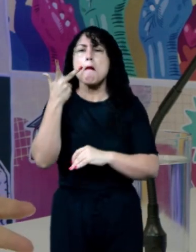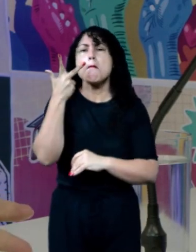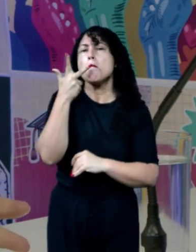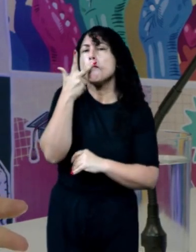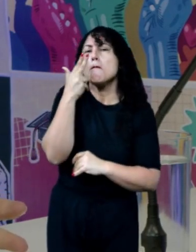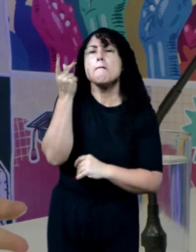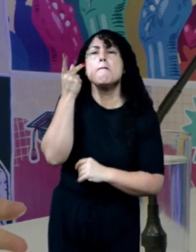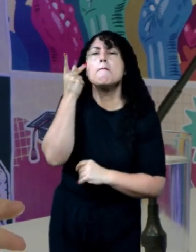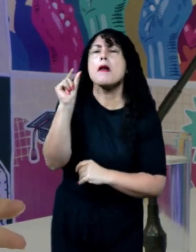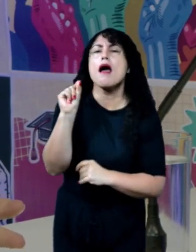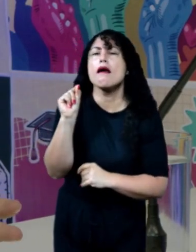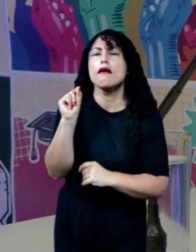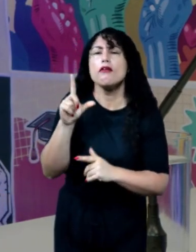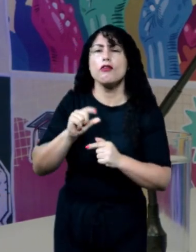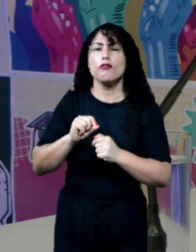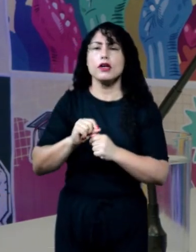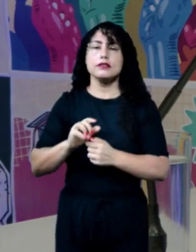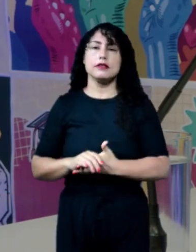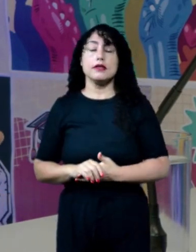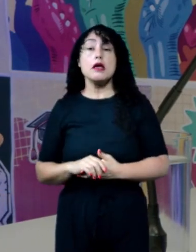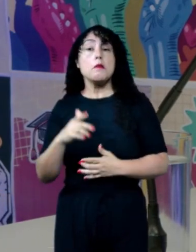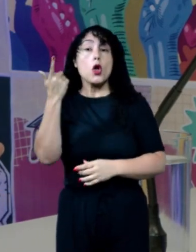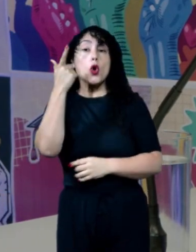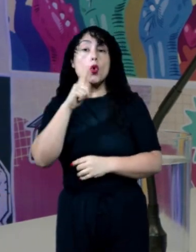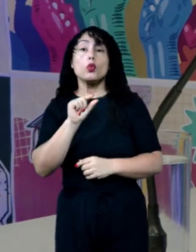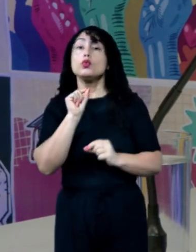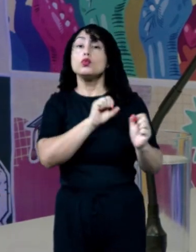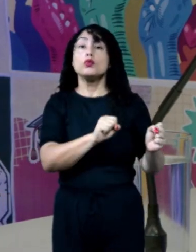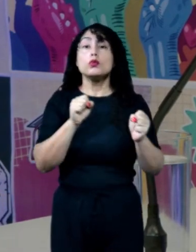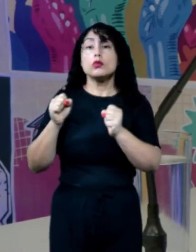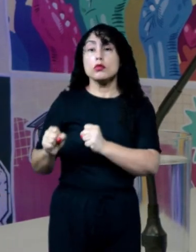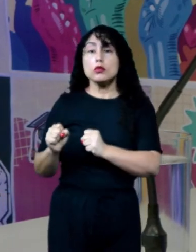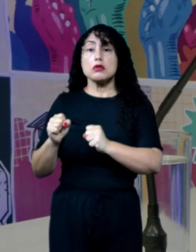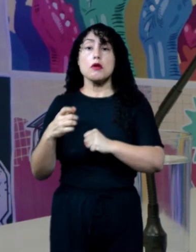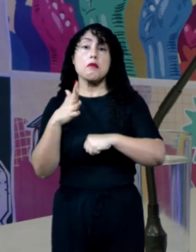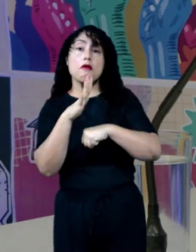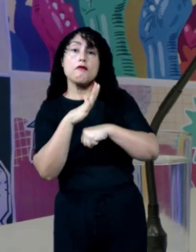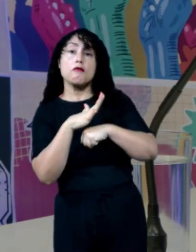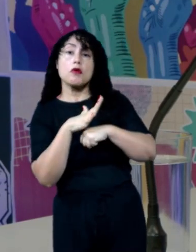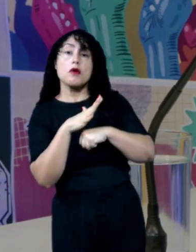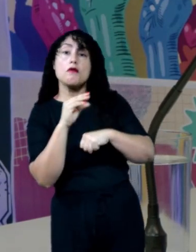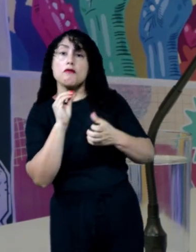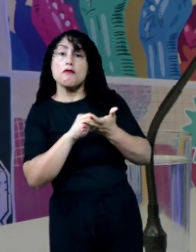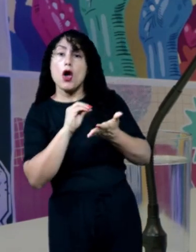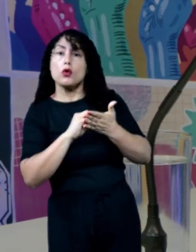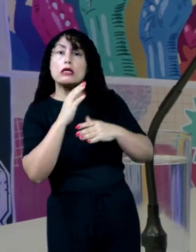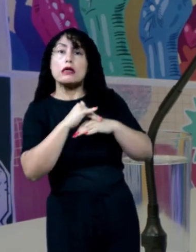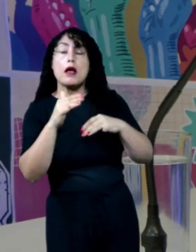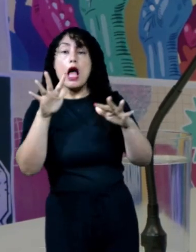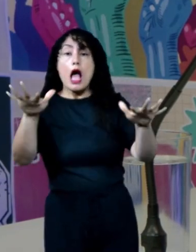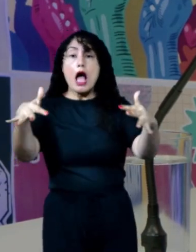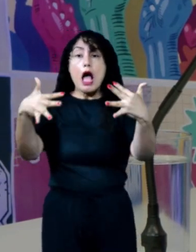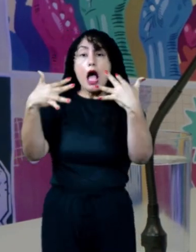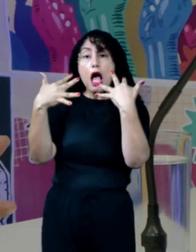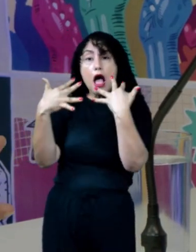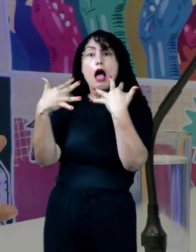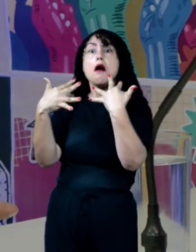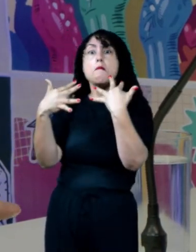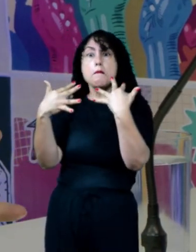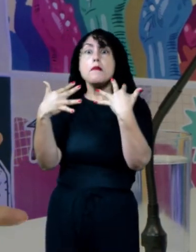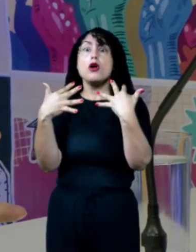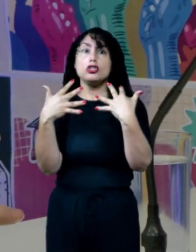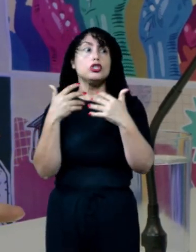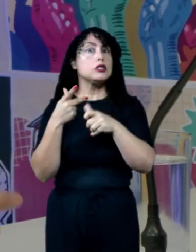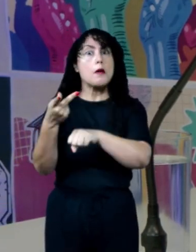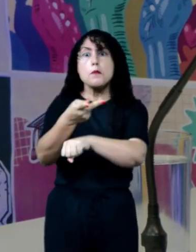Para quê que eu vou fazer isso, né? Para poder ter uma carência de uma admiração de outra pessoa. Acho que a gente está à procura de